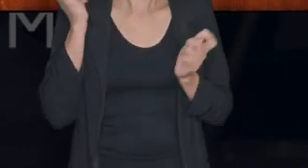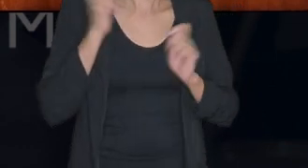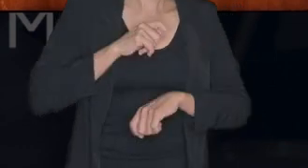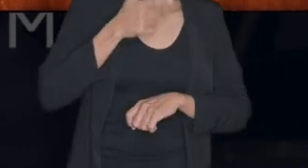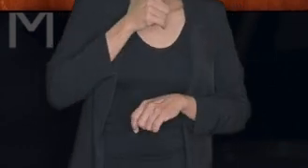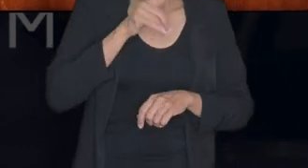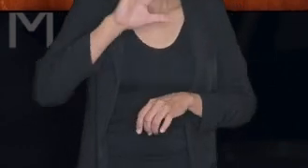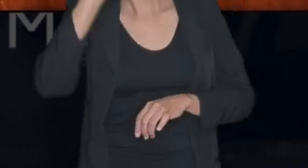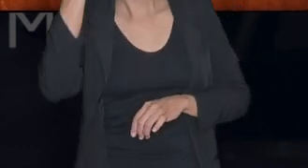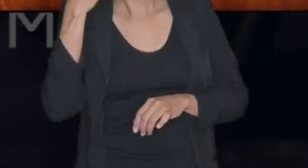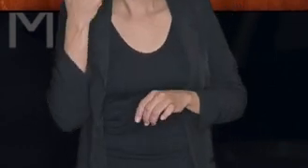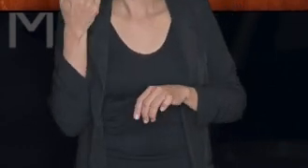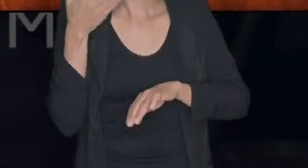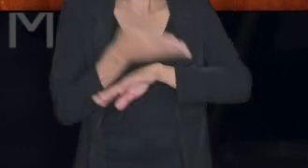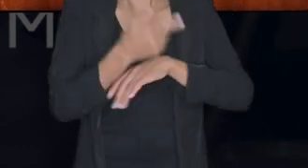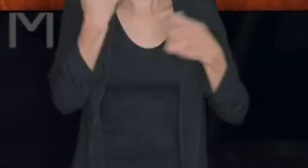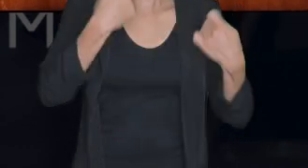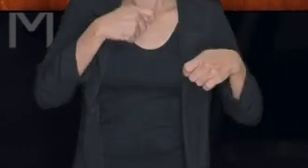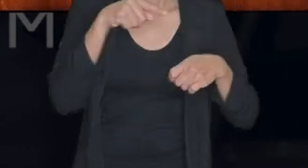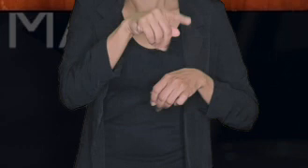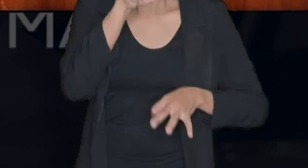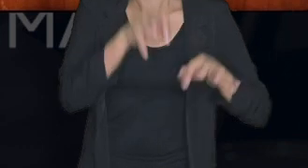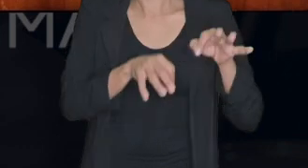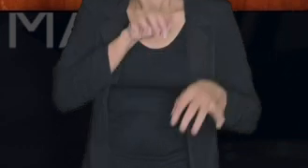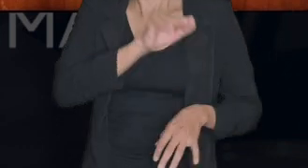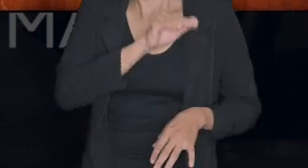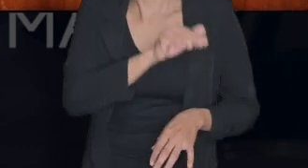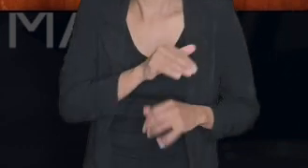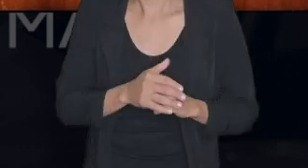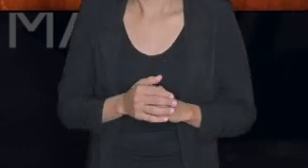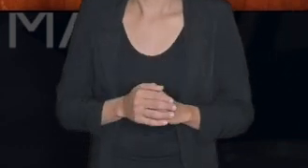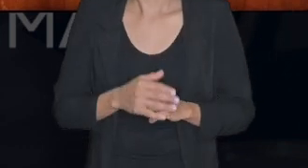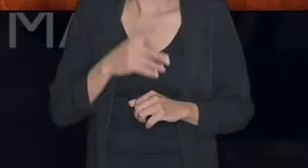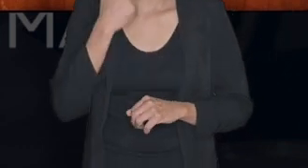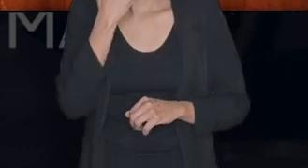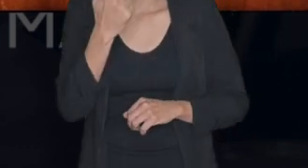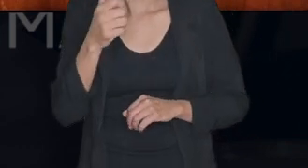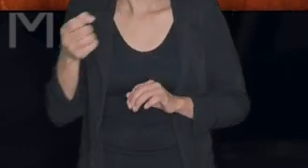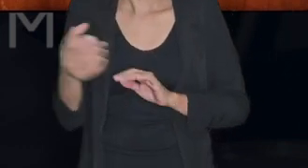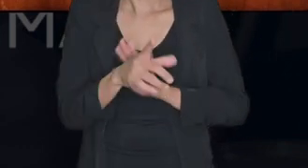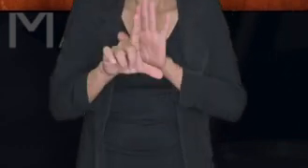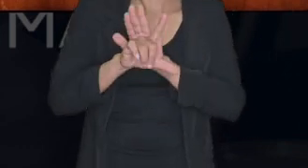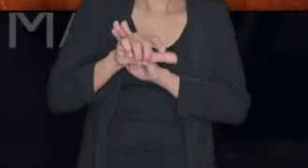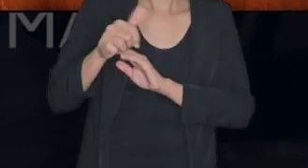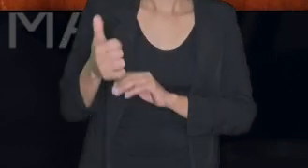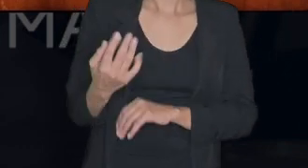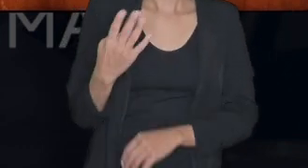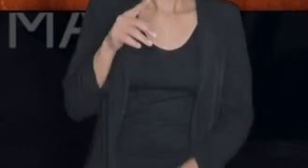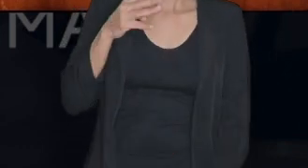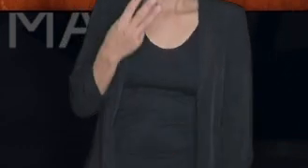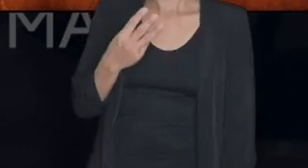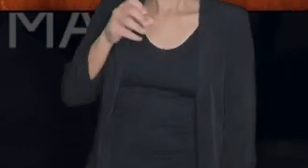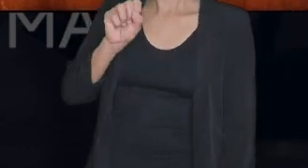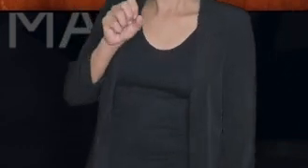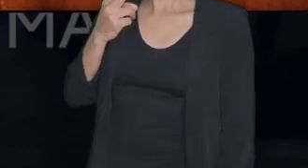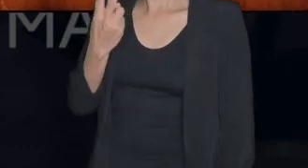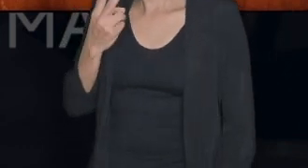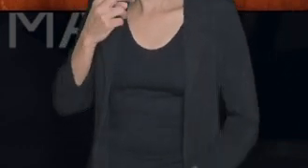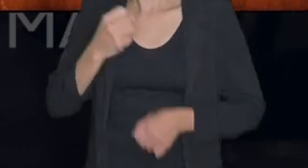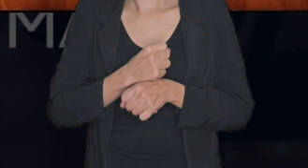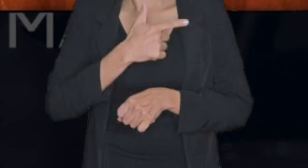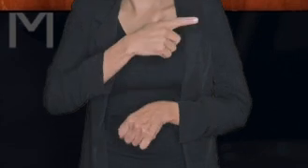interessante que uma recentíssima lei, que é a 14.382 de 2022, por exemplo, falou